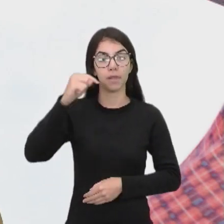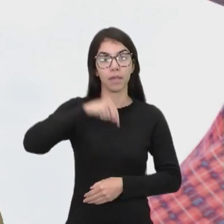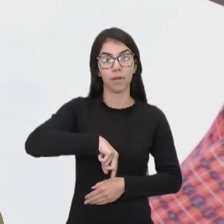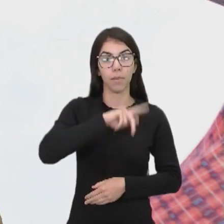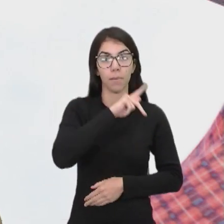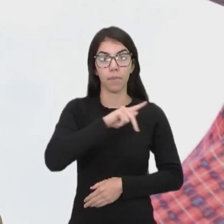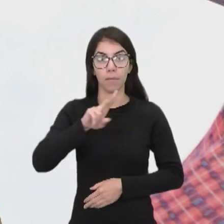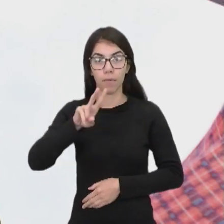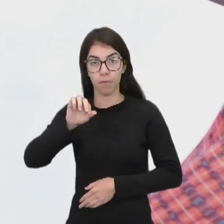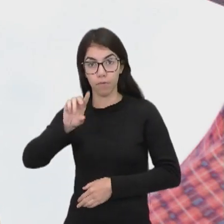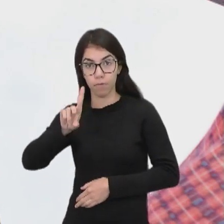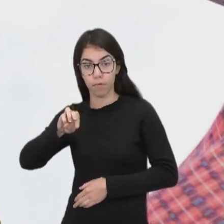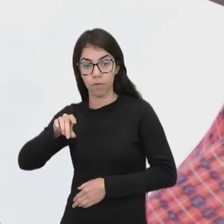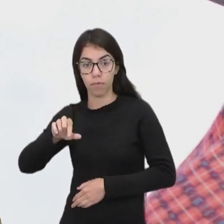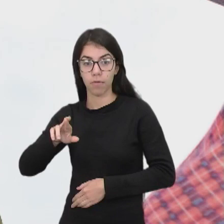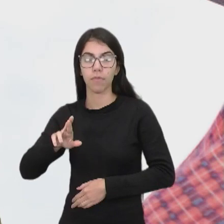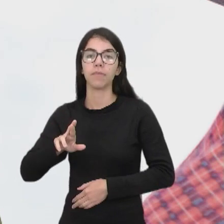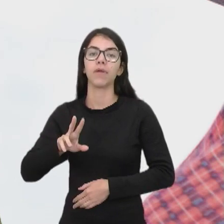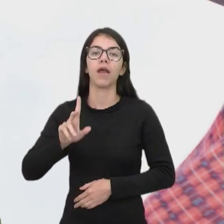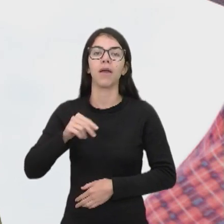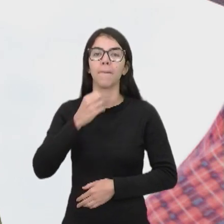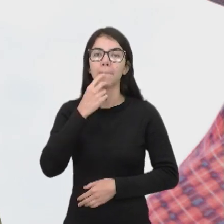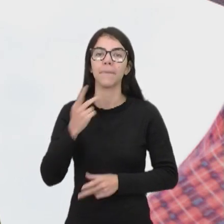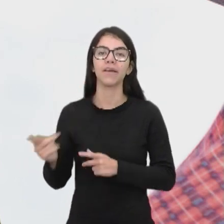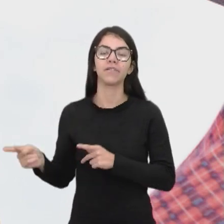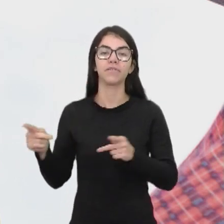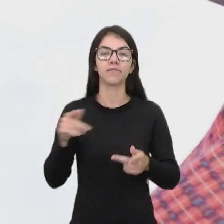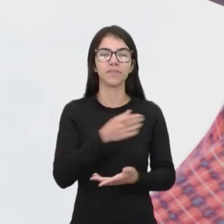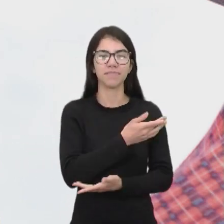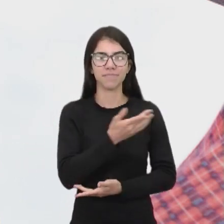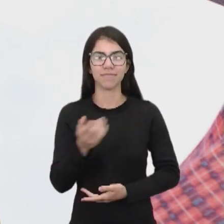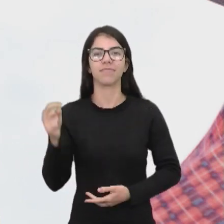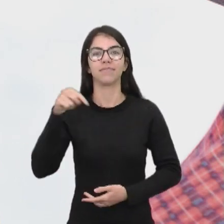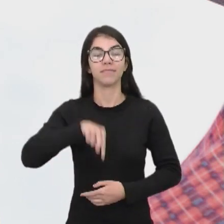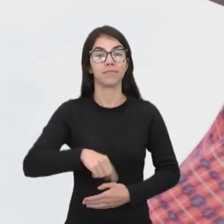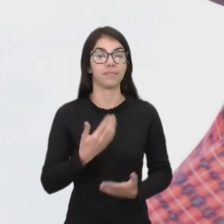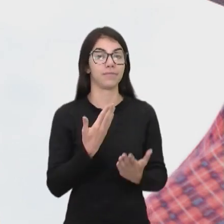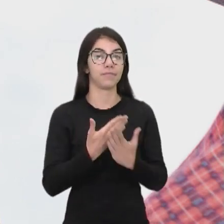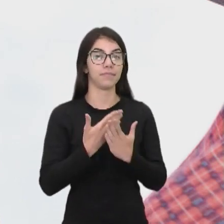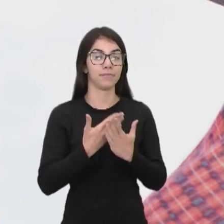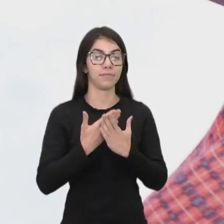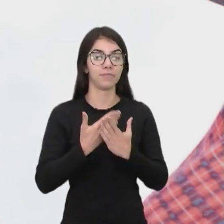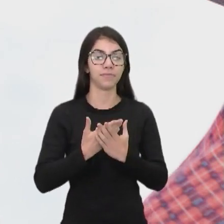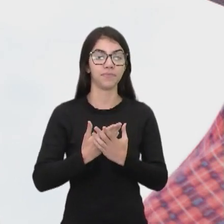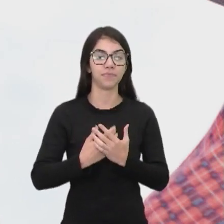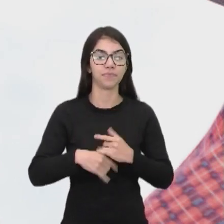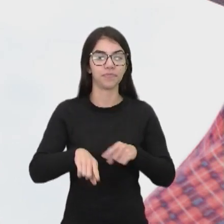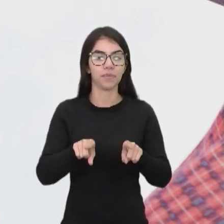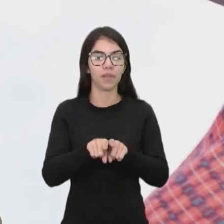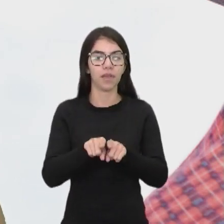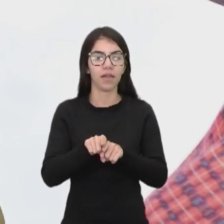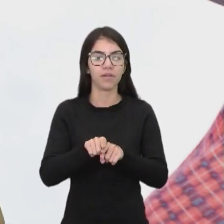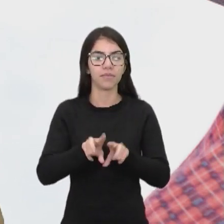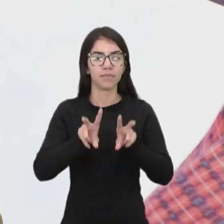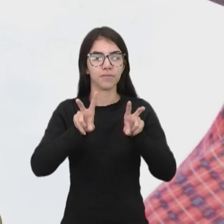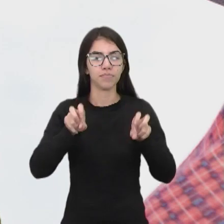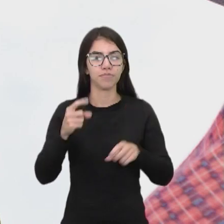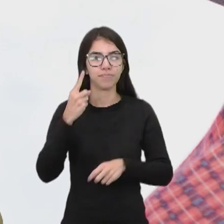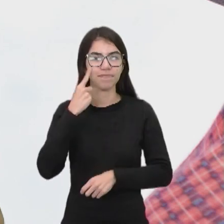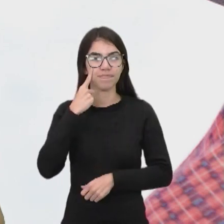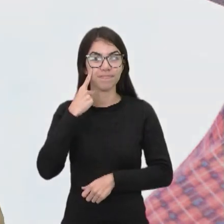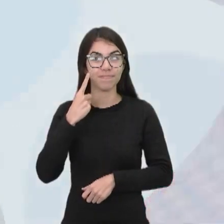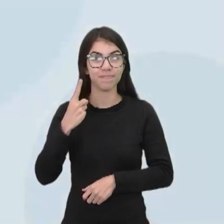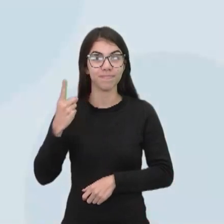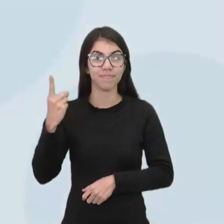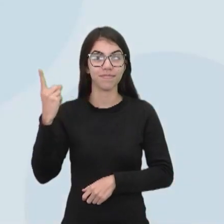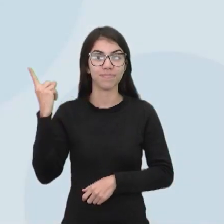professor Valmir Frias e sejam todos muito bem-vindos à nossa aula. E para falar dela, já está aí na tela para